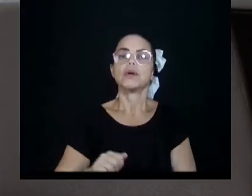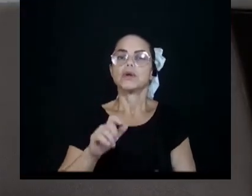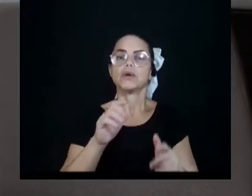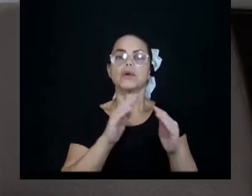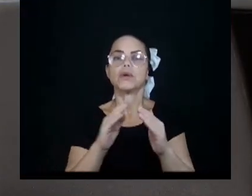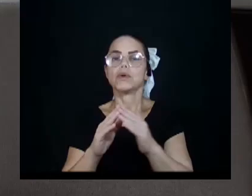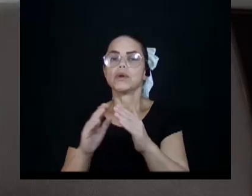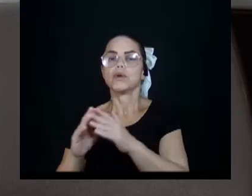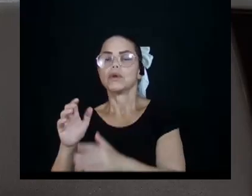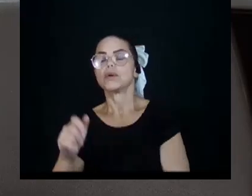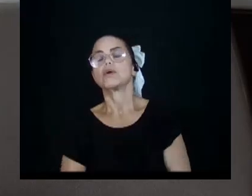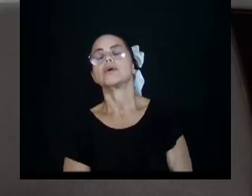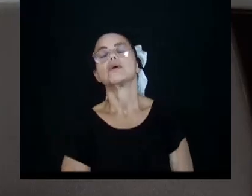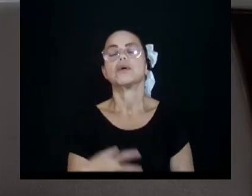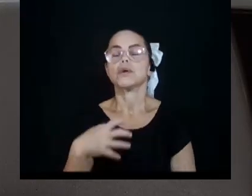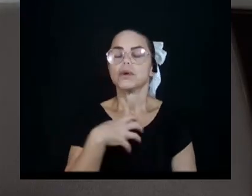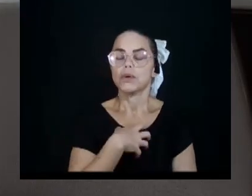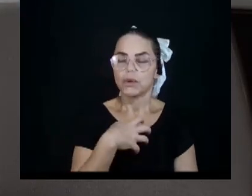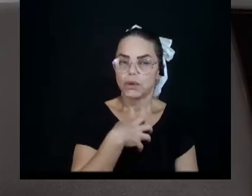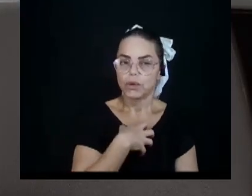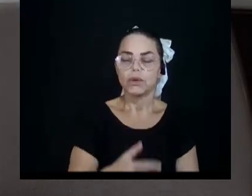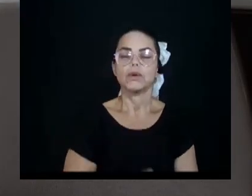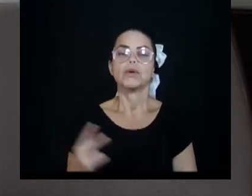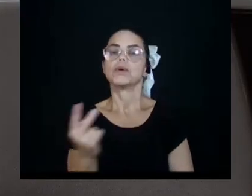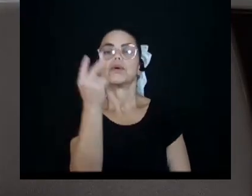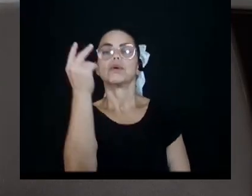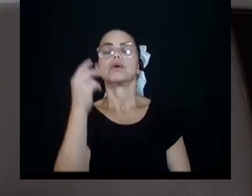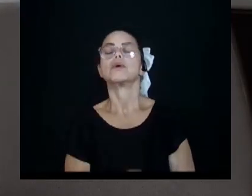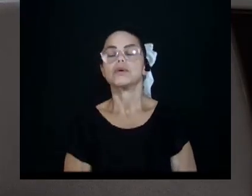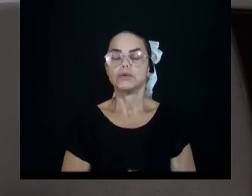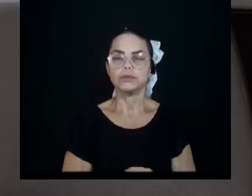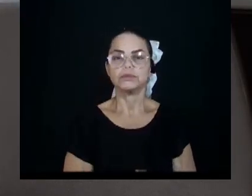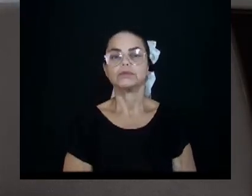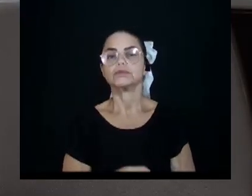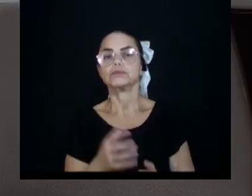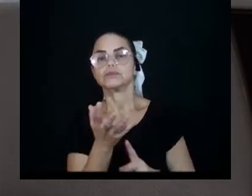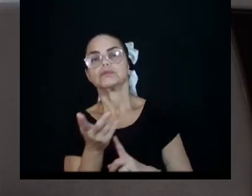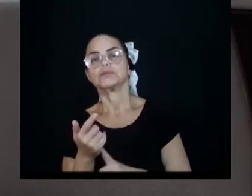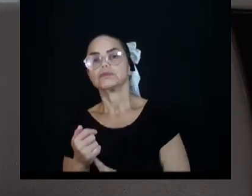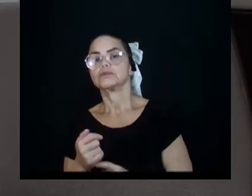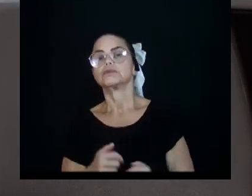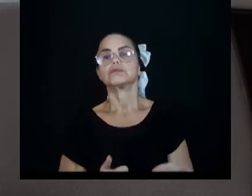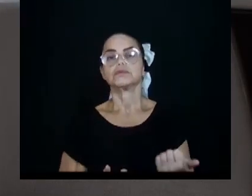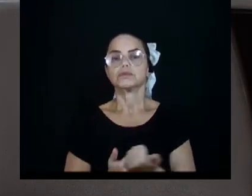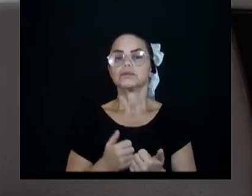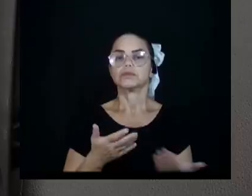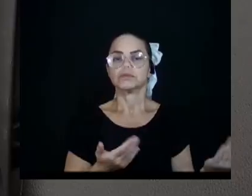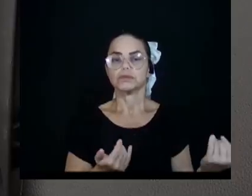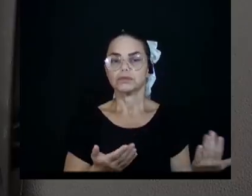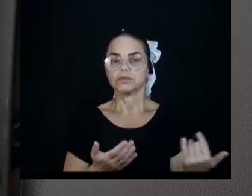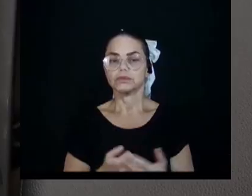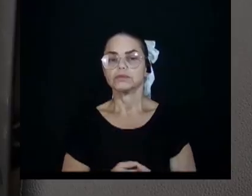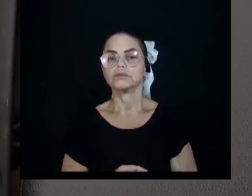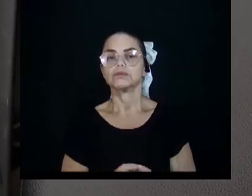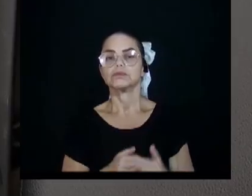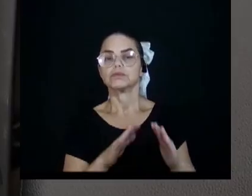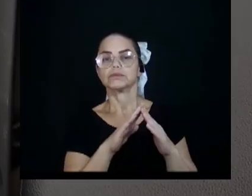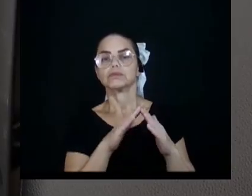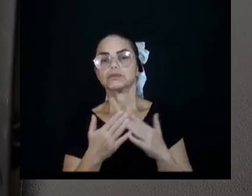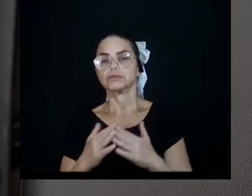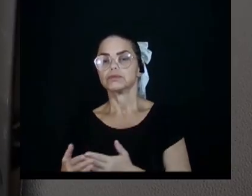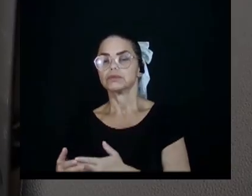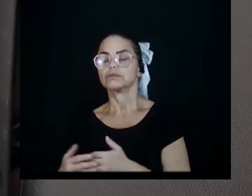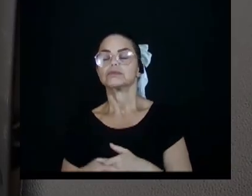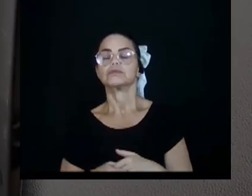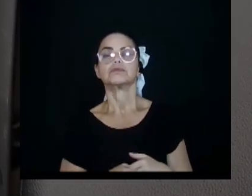de valorizar a arte urbana, apoiando os jovens da periferia, que muitas